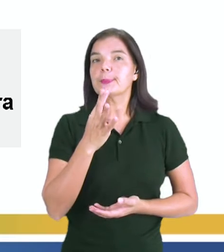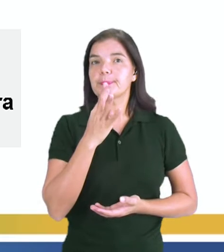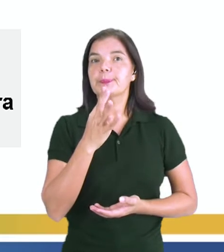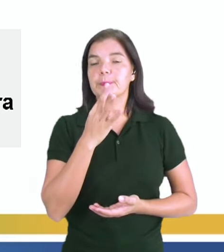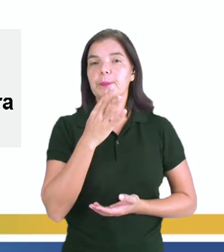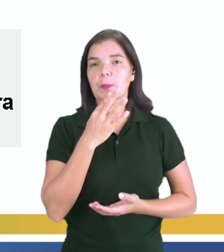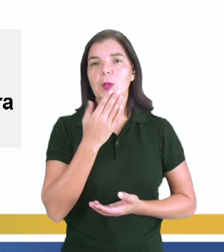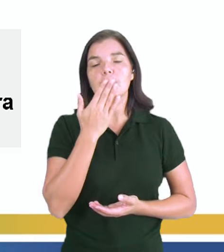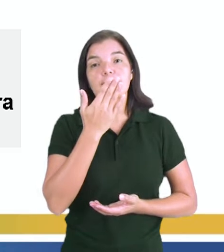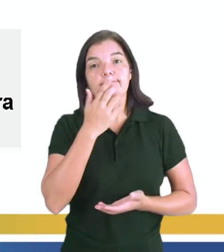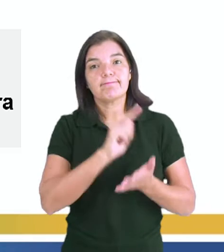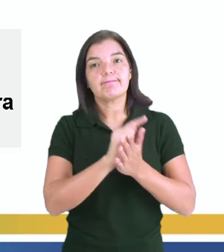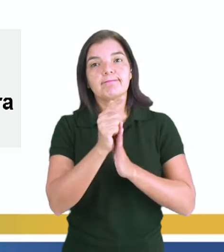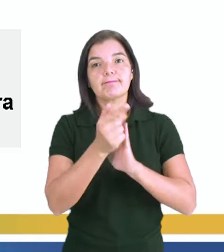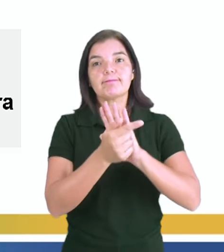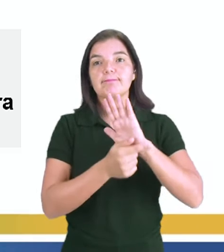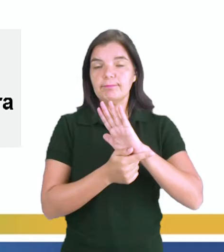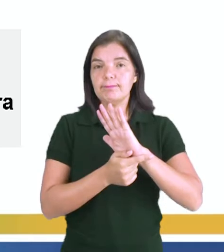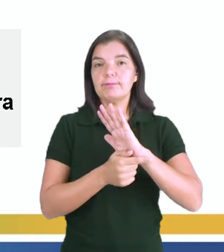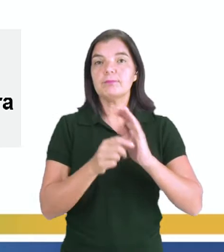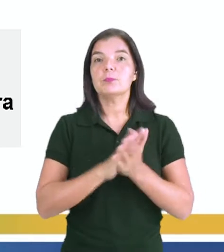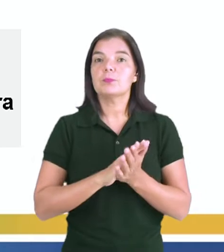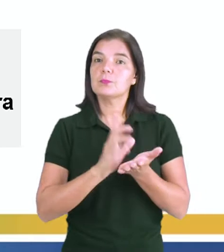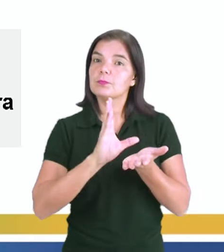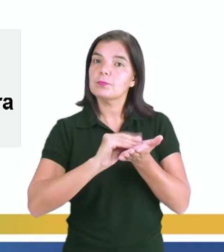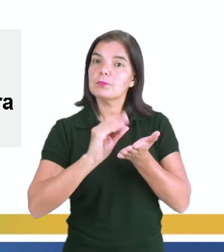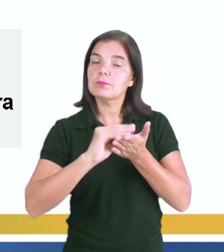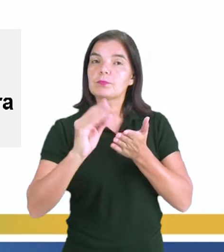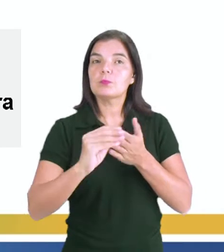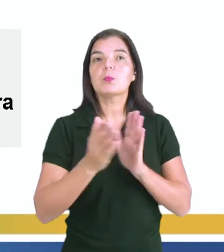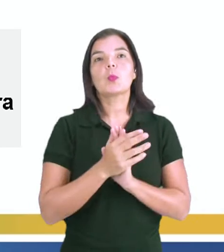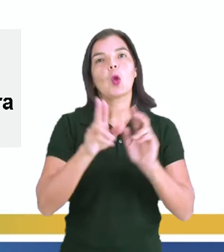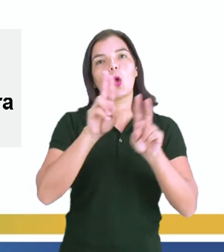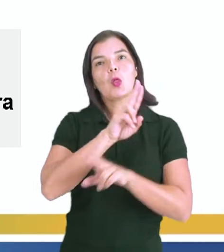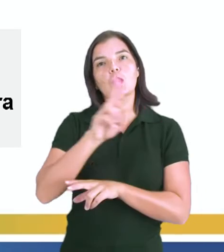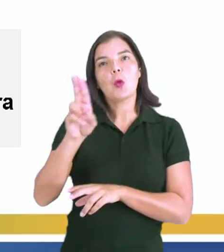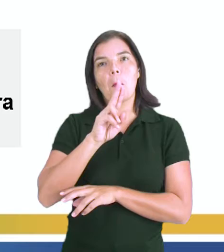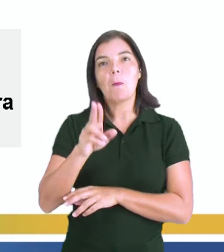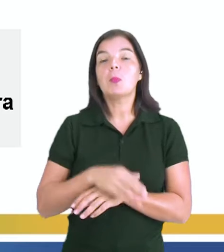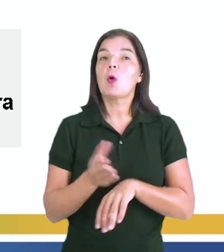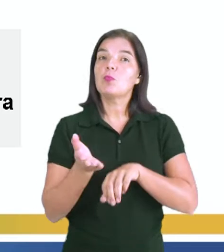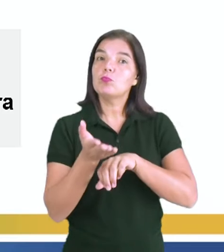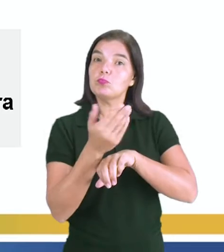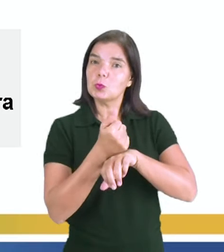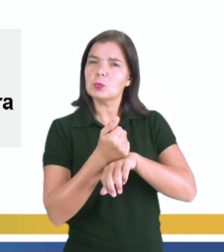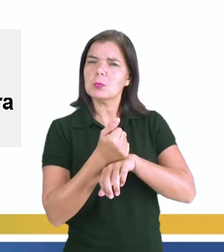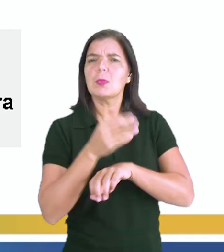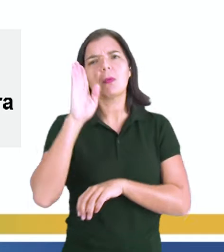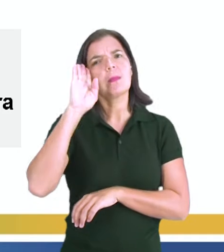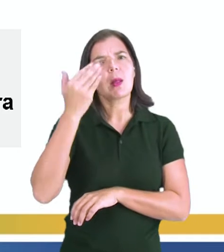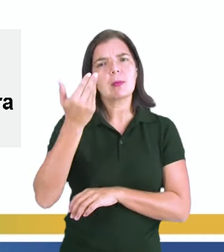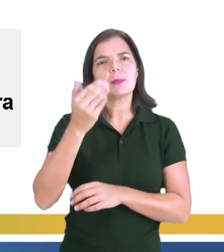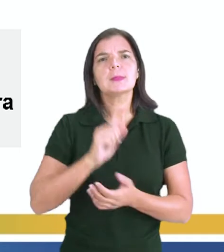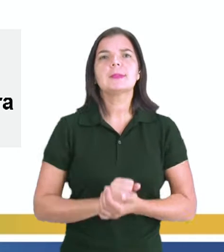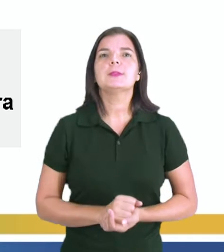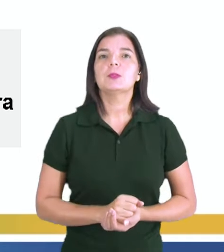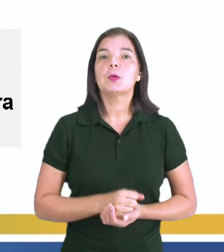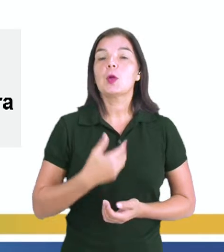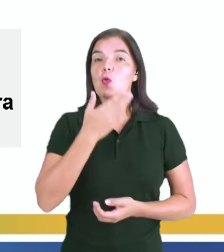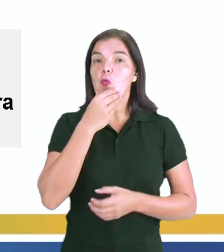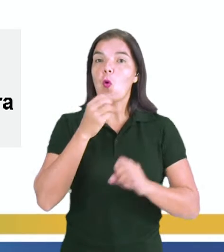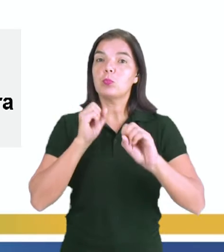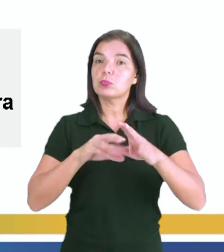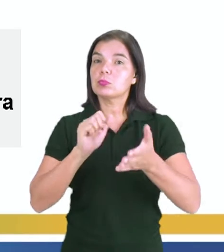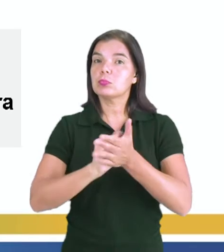conhecer, tá? Um tipo de texto que é um artigo de opinião. O nome desse texto é Muito Cedo para Decidir, que vem do educador